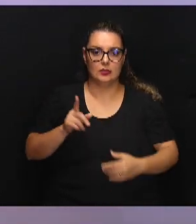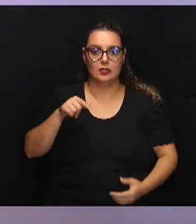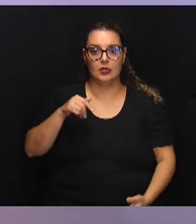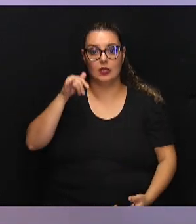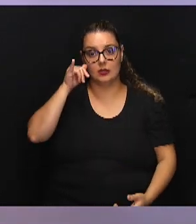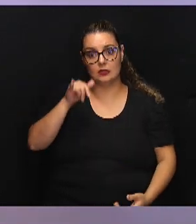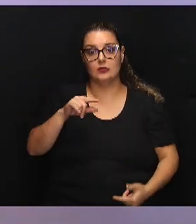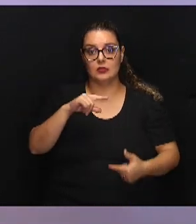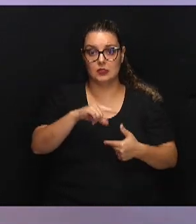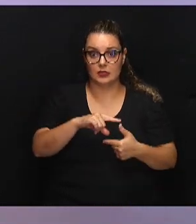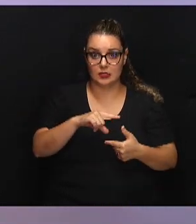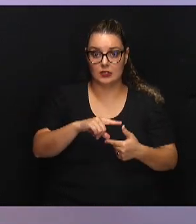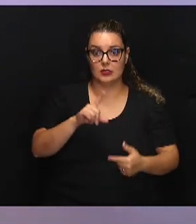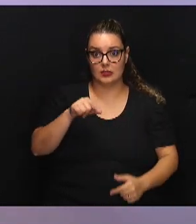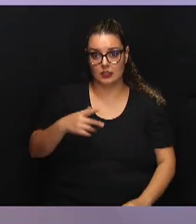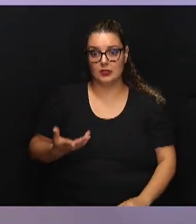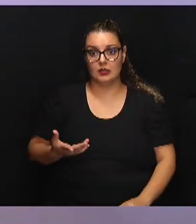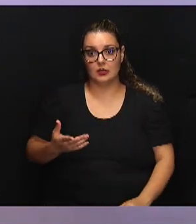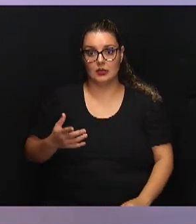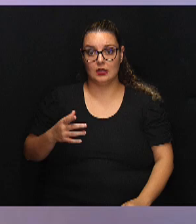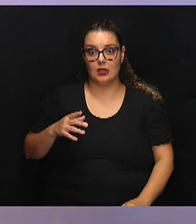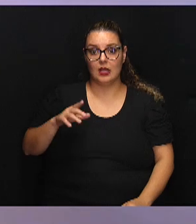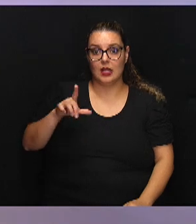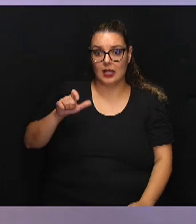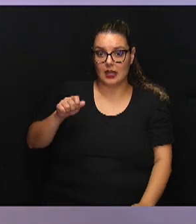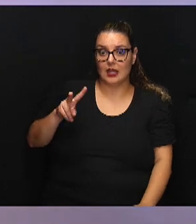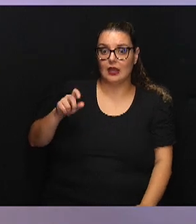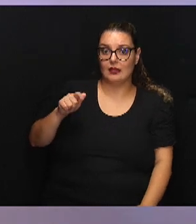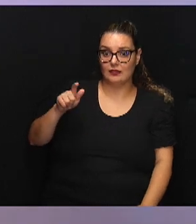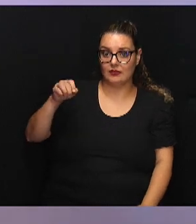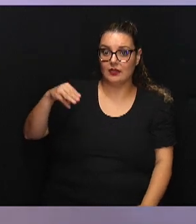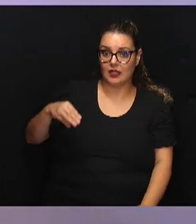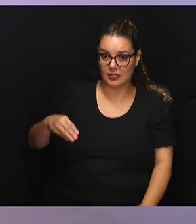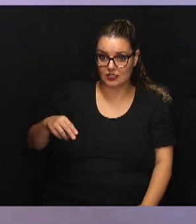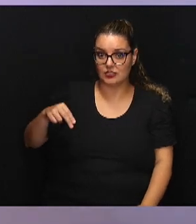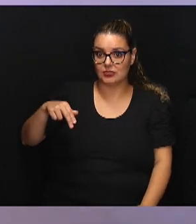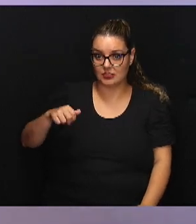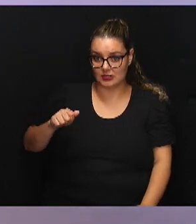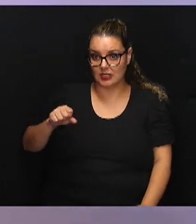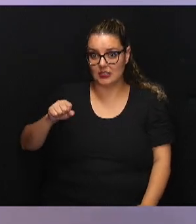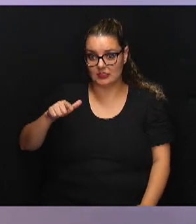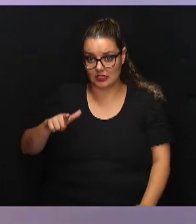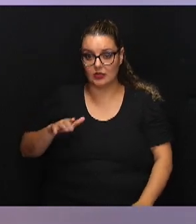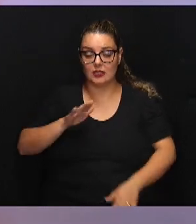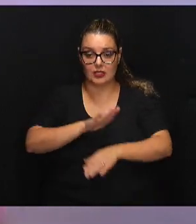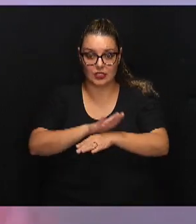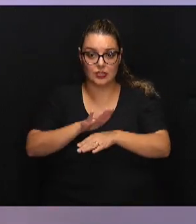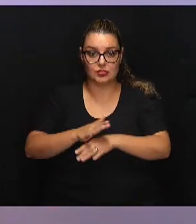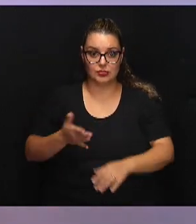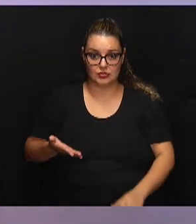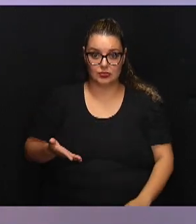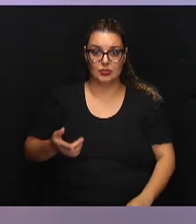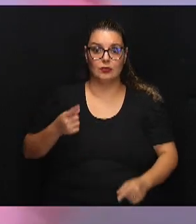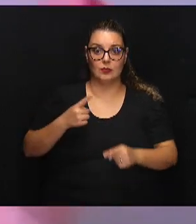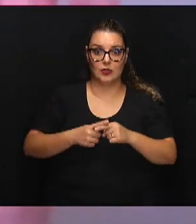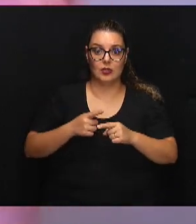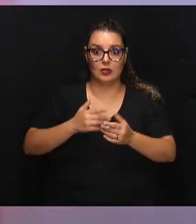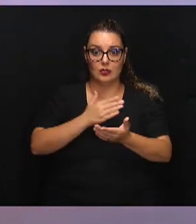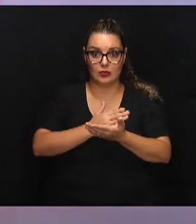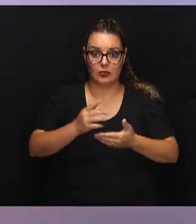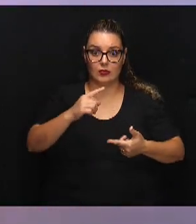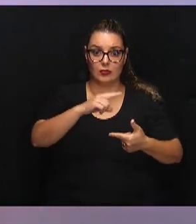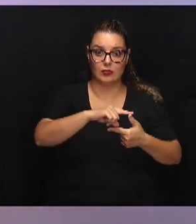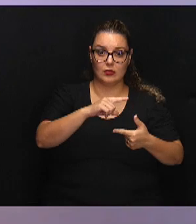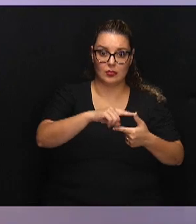esses quadros é a lavagem nasal. É o que mais tem evidência científica que ajuda, porque normalmente começa com um